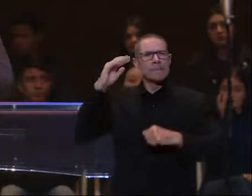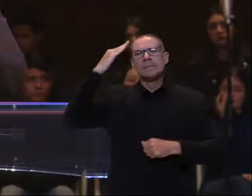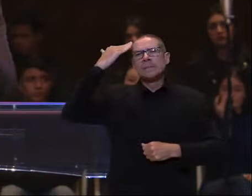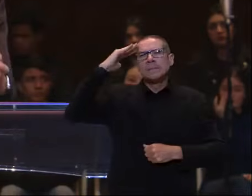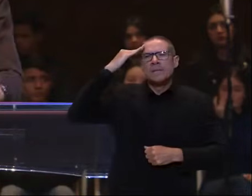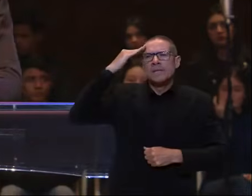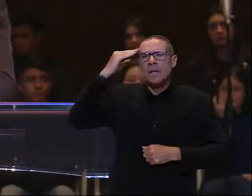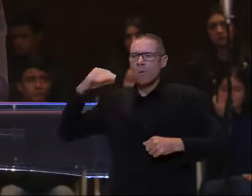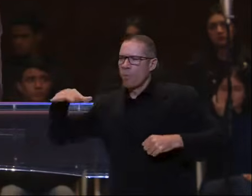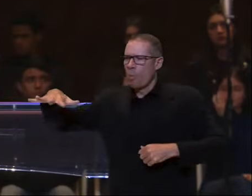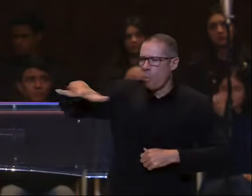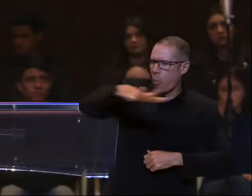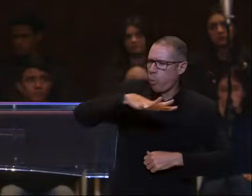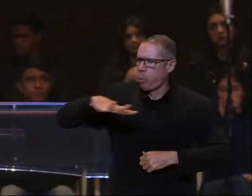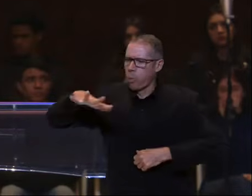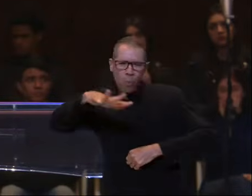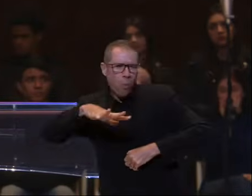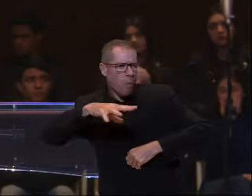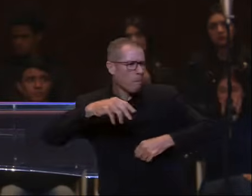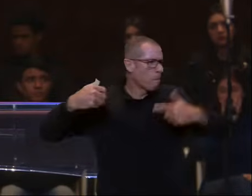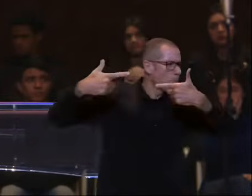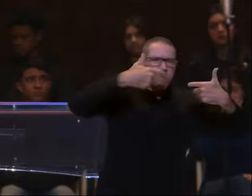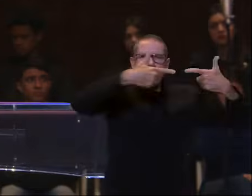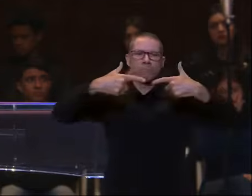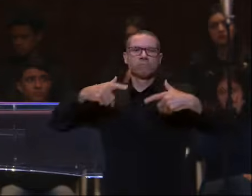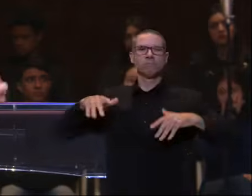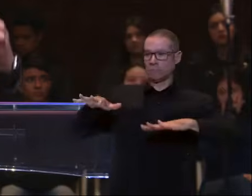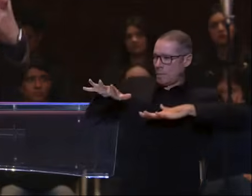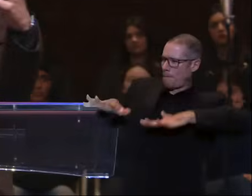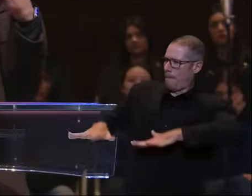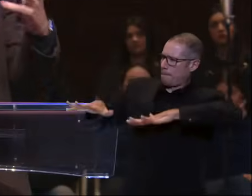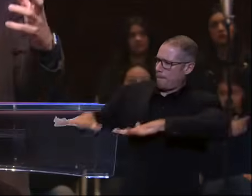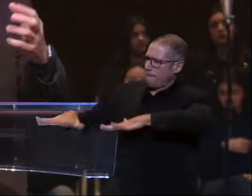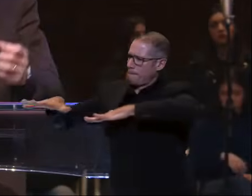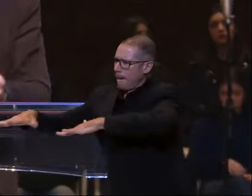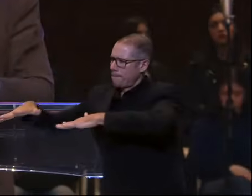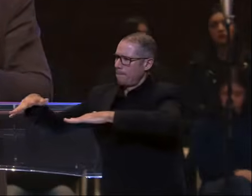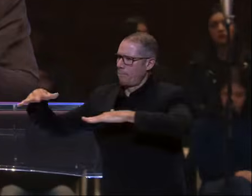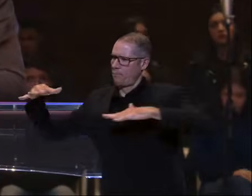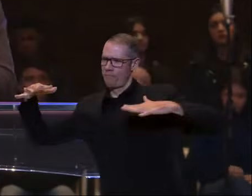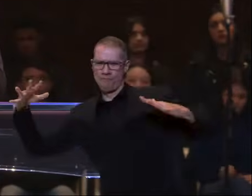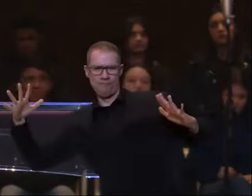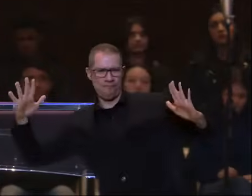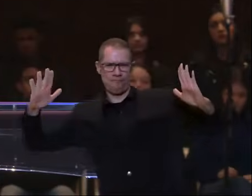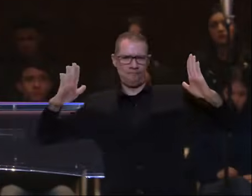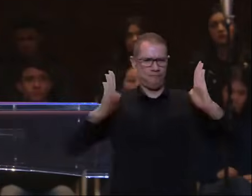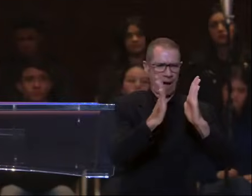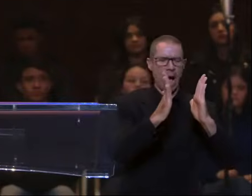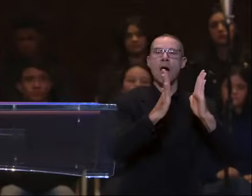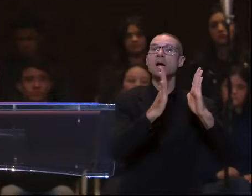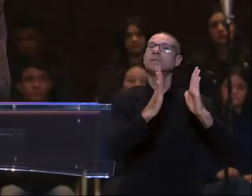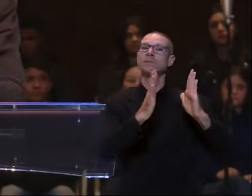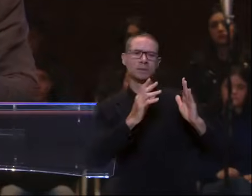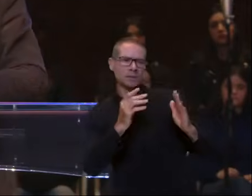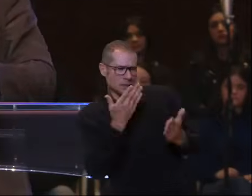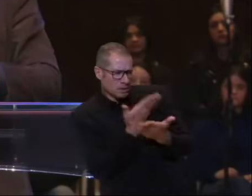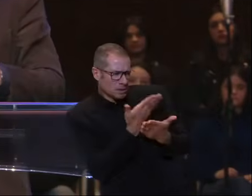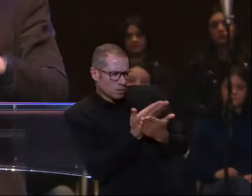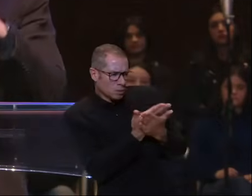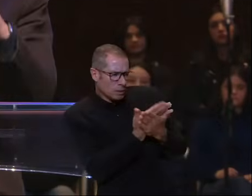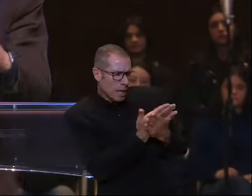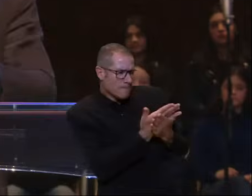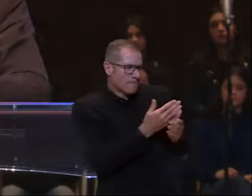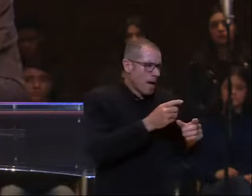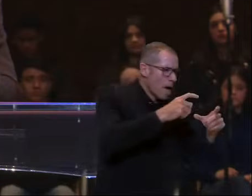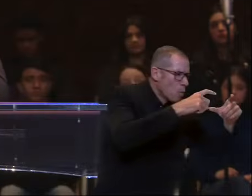entender o campo de batalha. Normalmente um exército, quando entra em combate, ele vai estudar